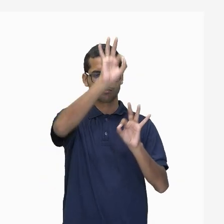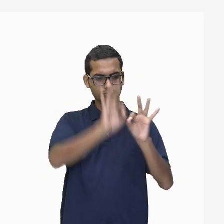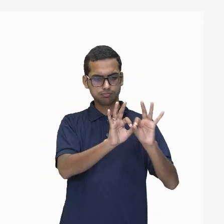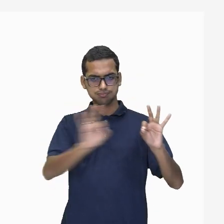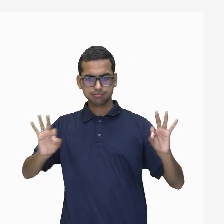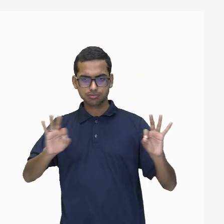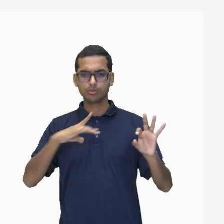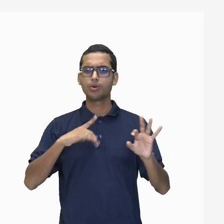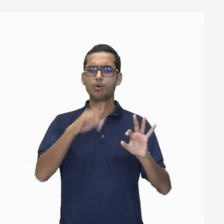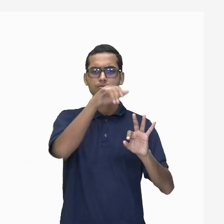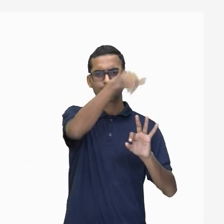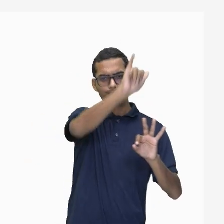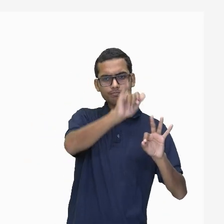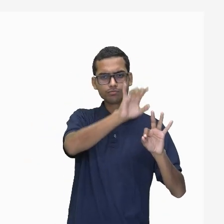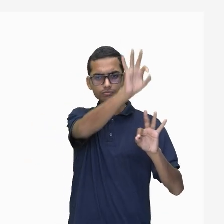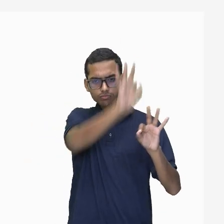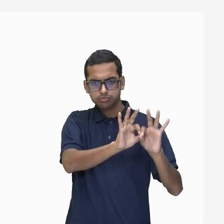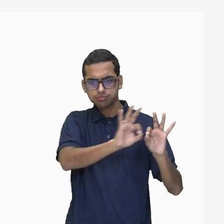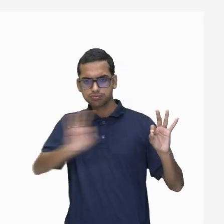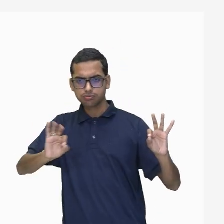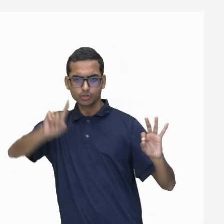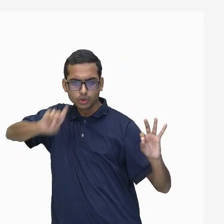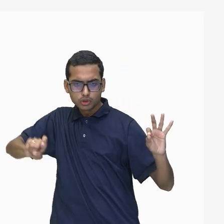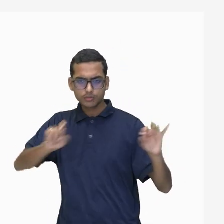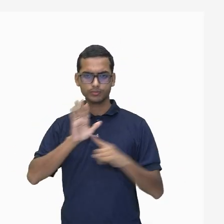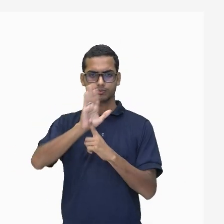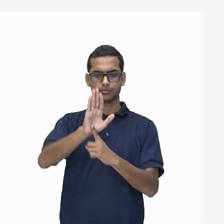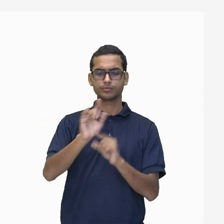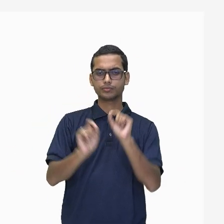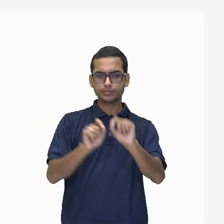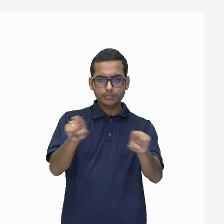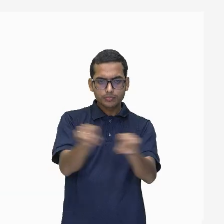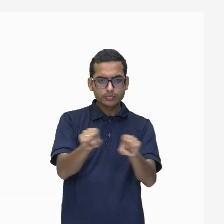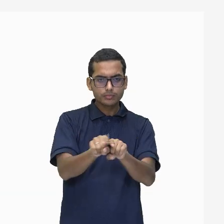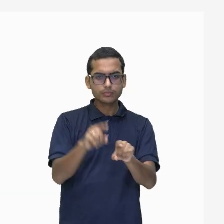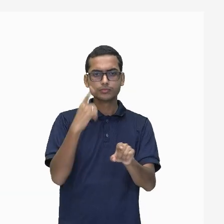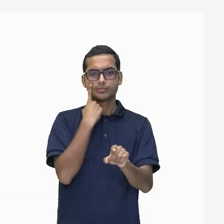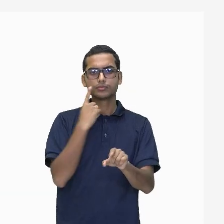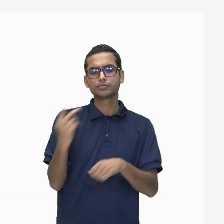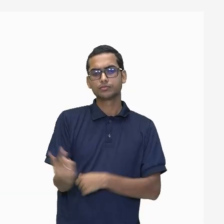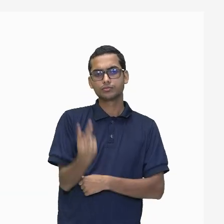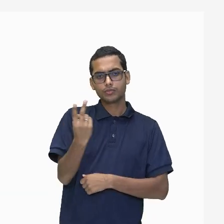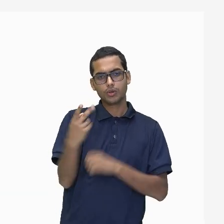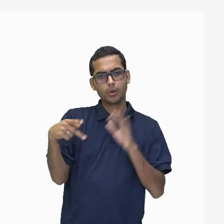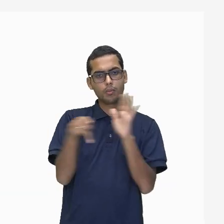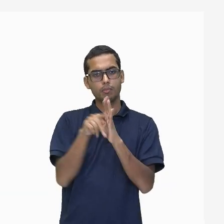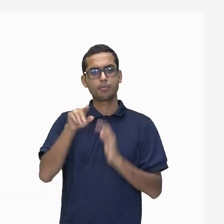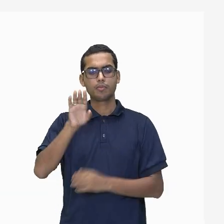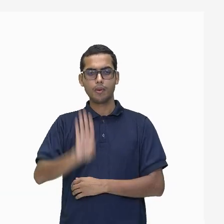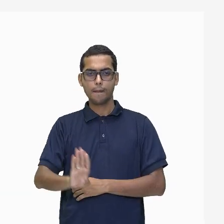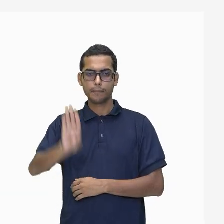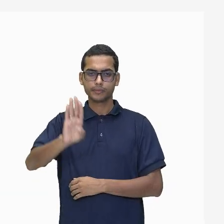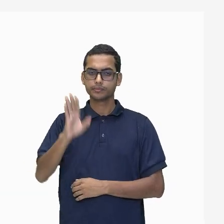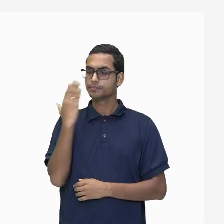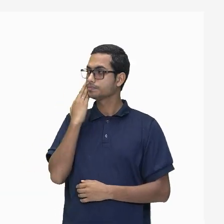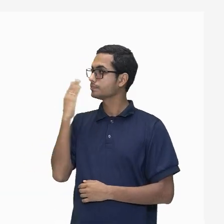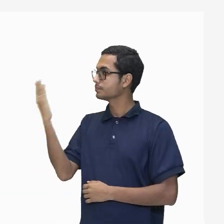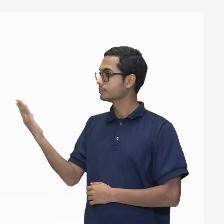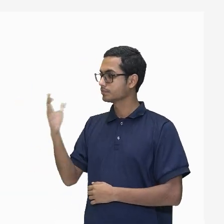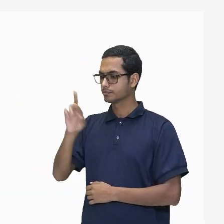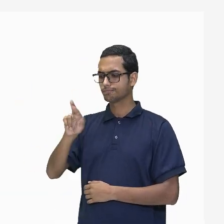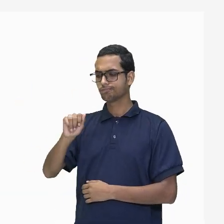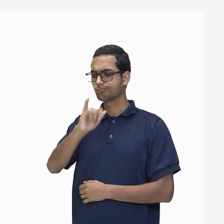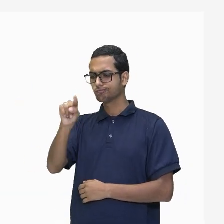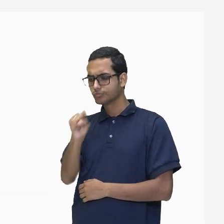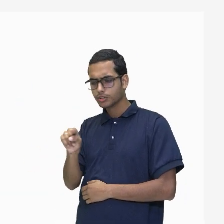aqui, ó, colocar a raiz e o valor de b. Tá ok? B nós já sabemos. Qual